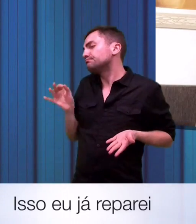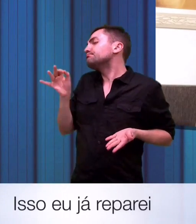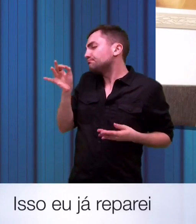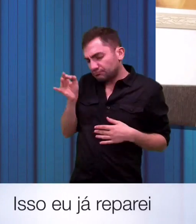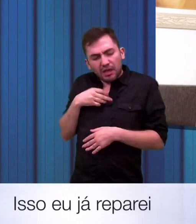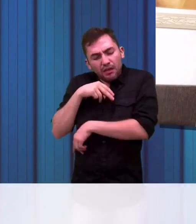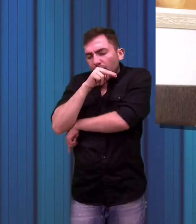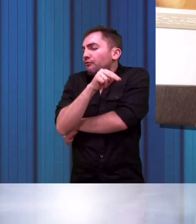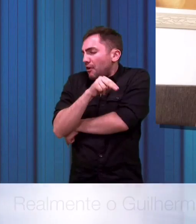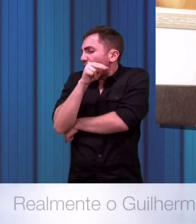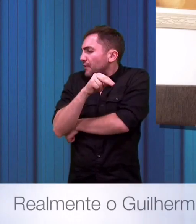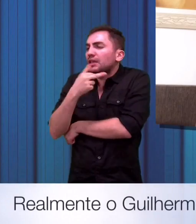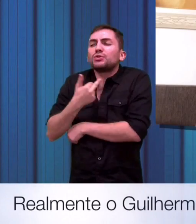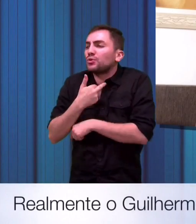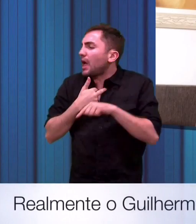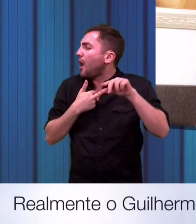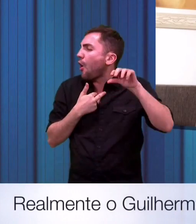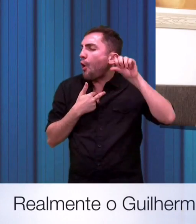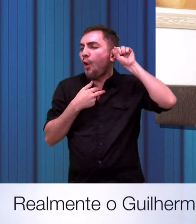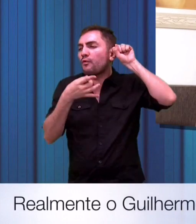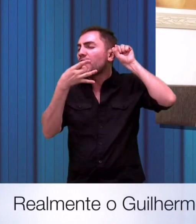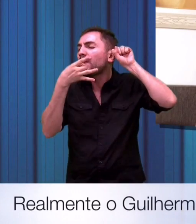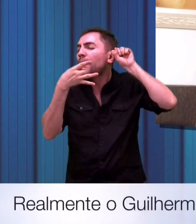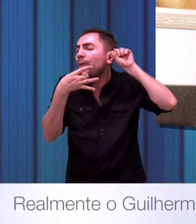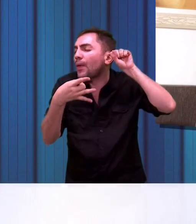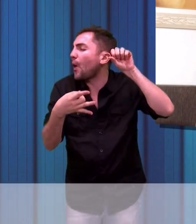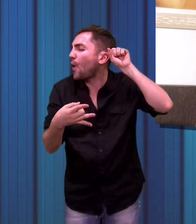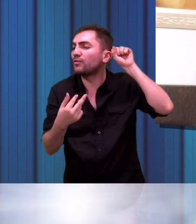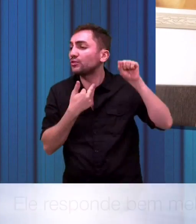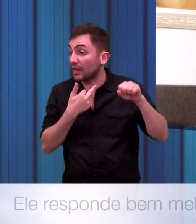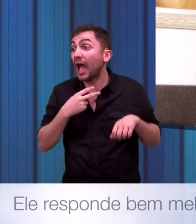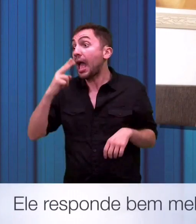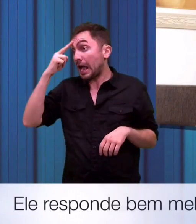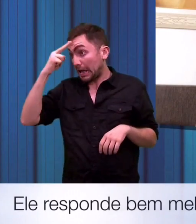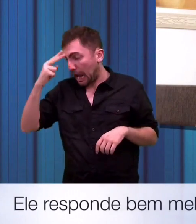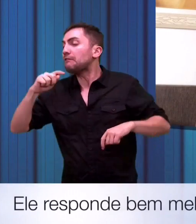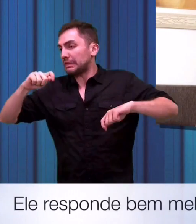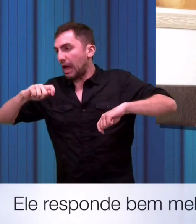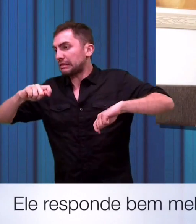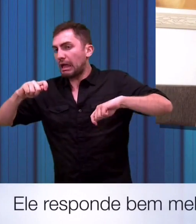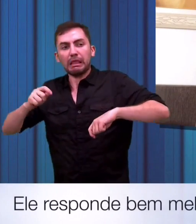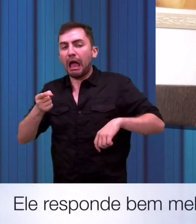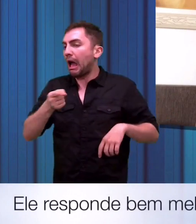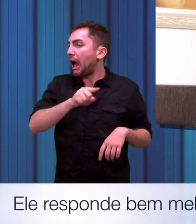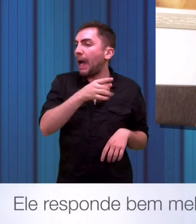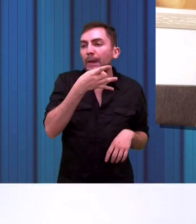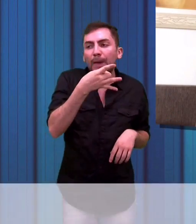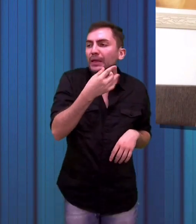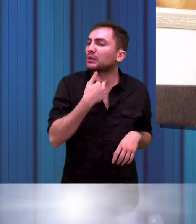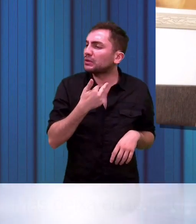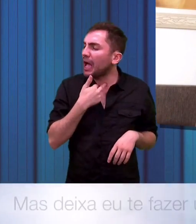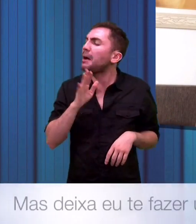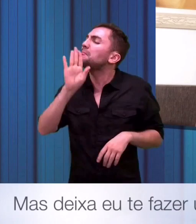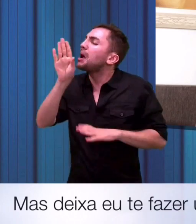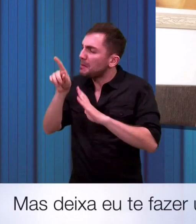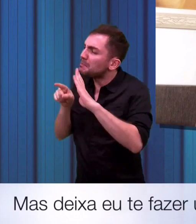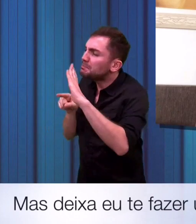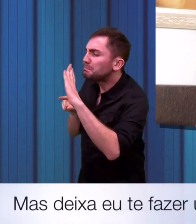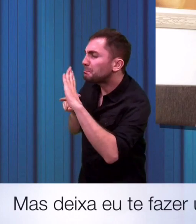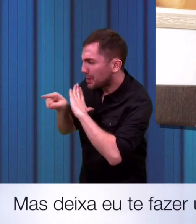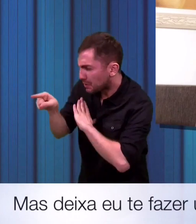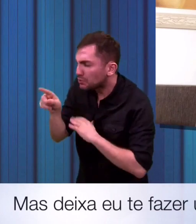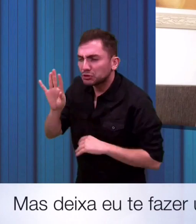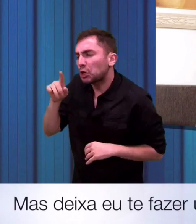fala: isso eu já reparei, realmente o Guilherme não ouve bem os agudos, ele responde bem melhor para os graves.